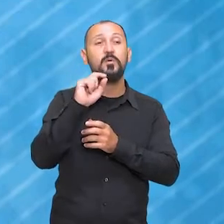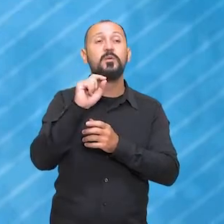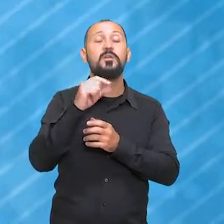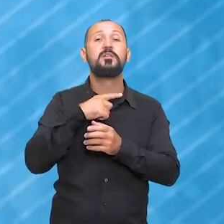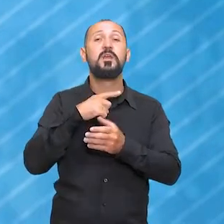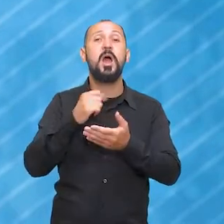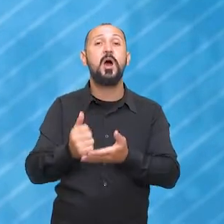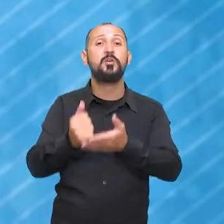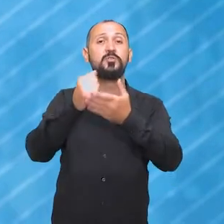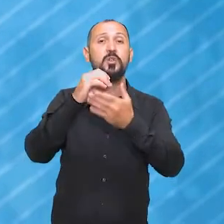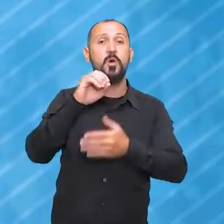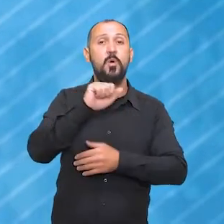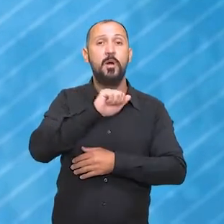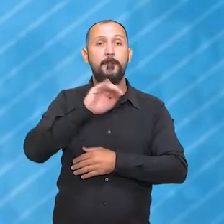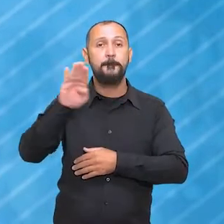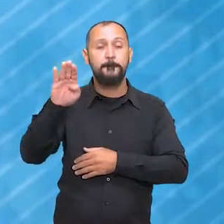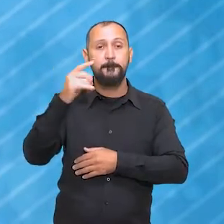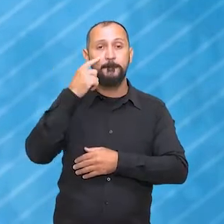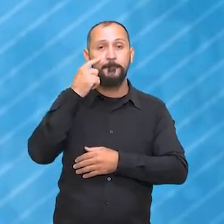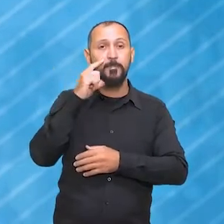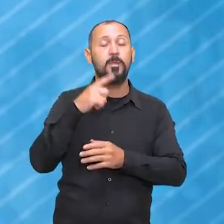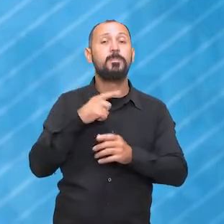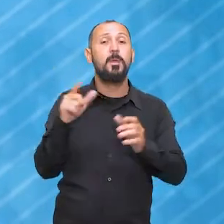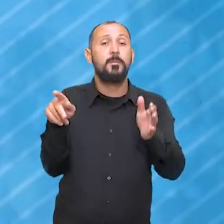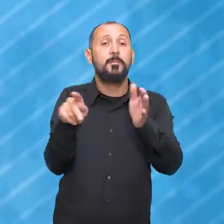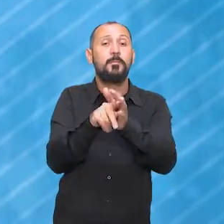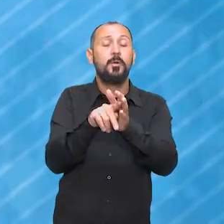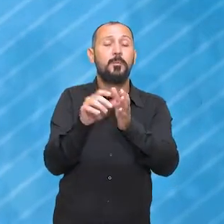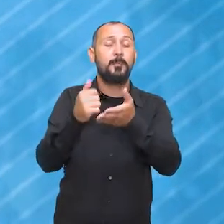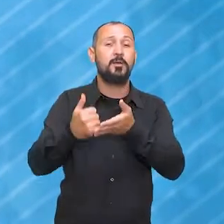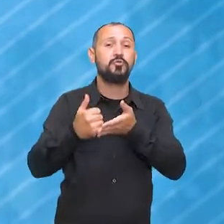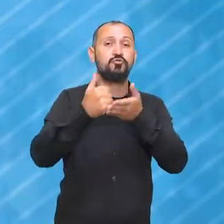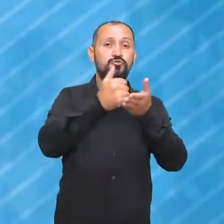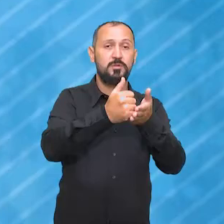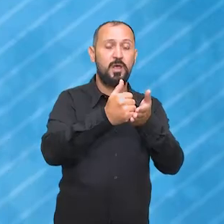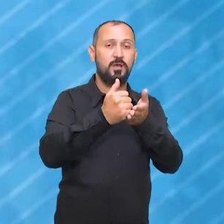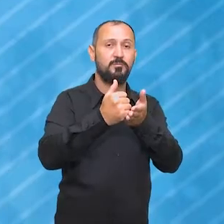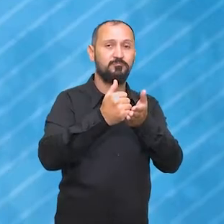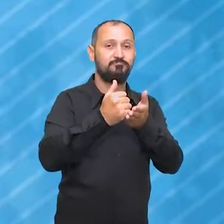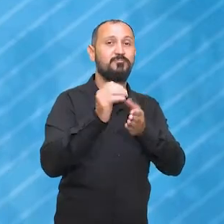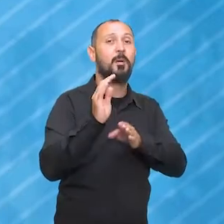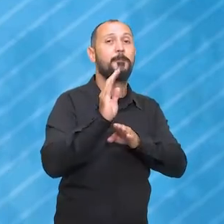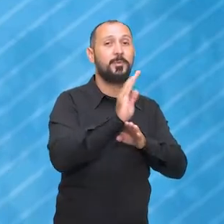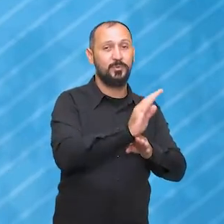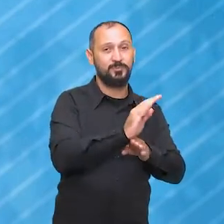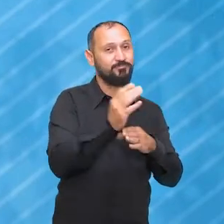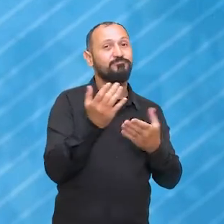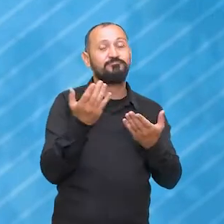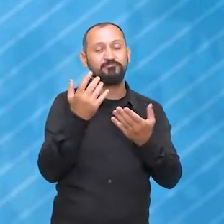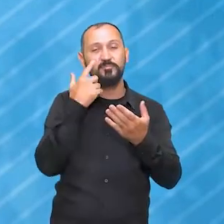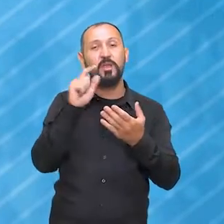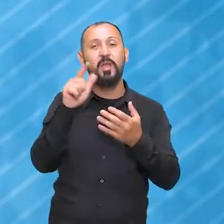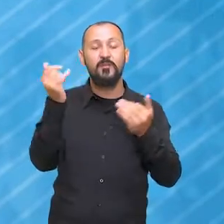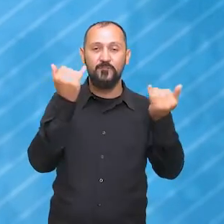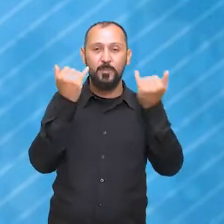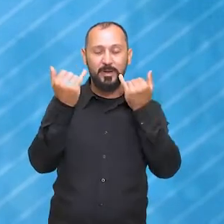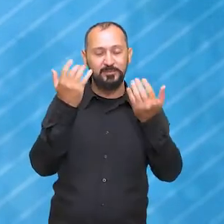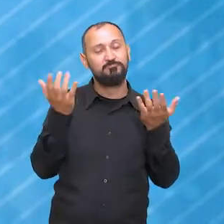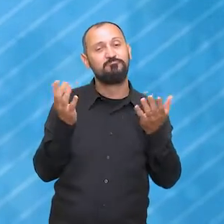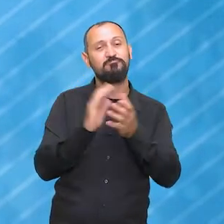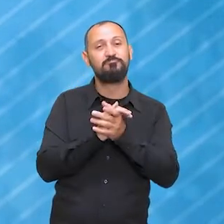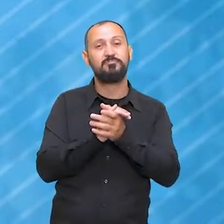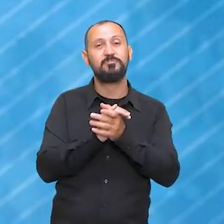os benefícios que a ordem, através da Caixa de Assistência do Advogado, pode trazer para você. Então, assim, isso é